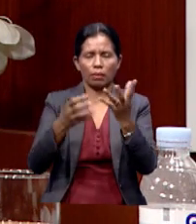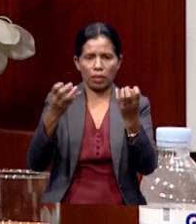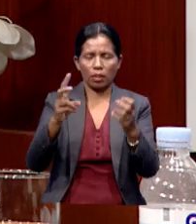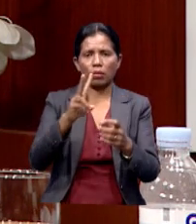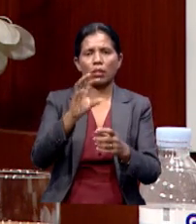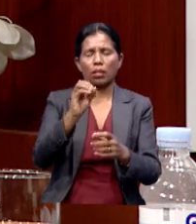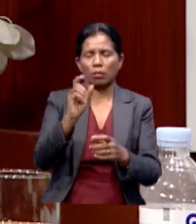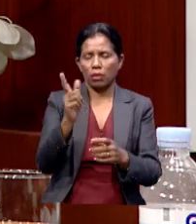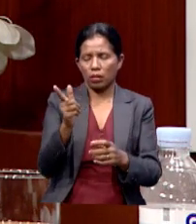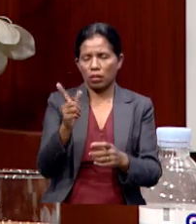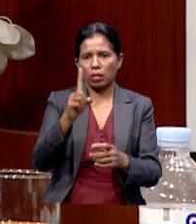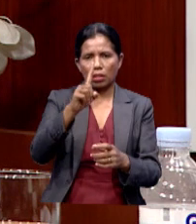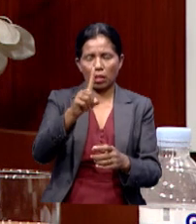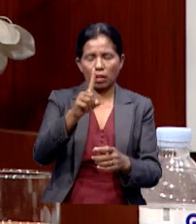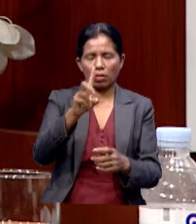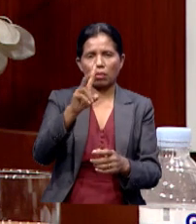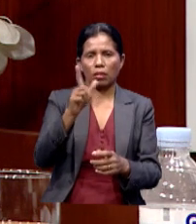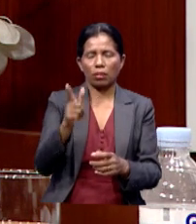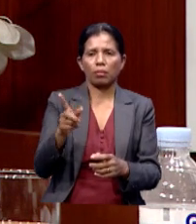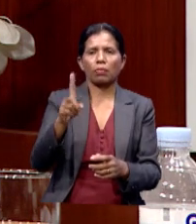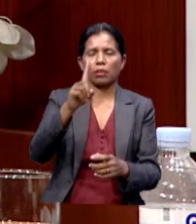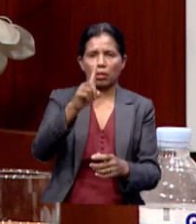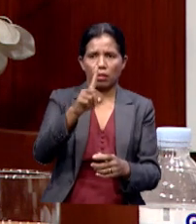2000, 2001, até o fórum ida e